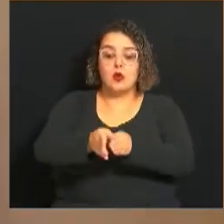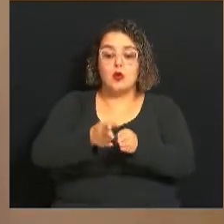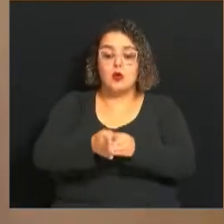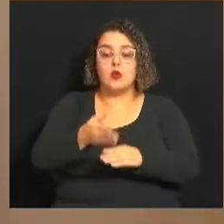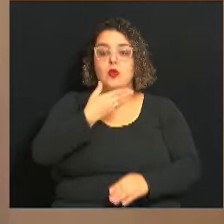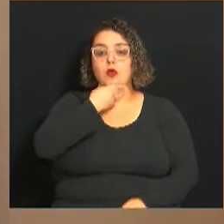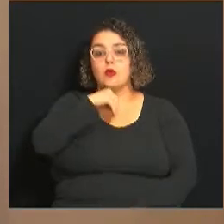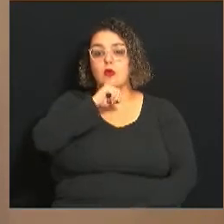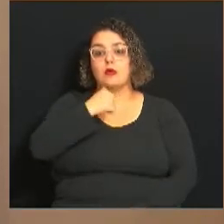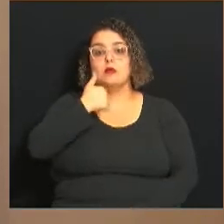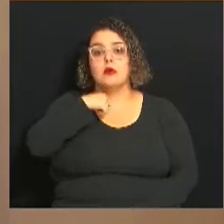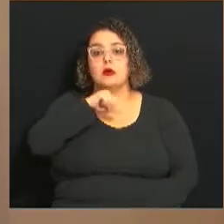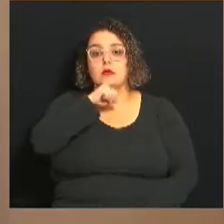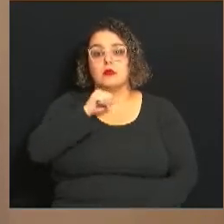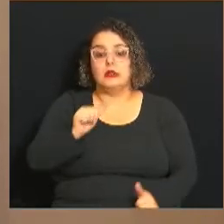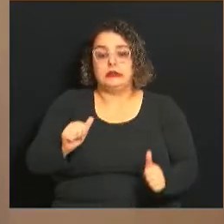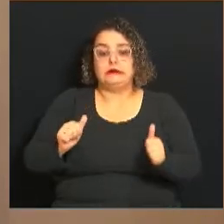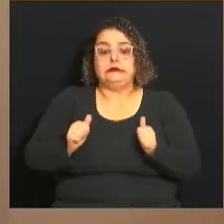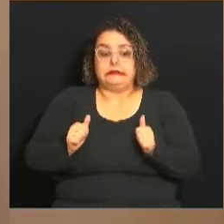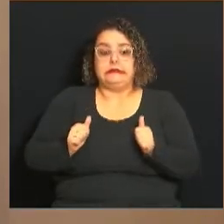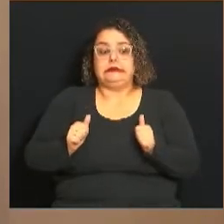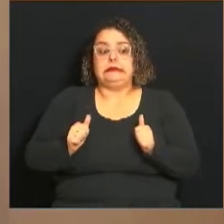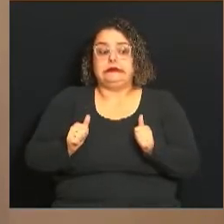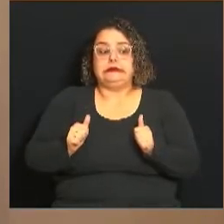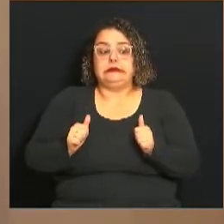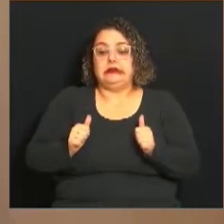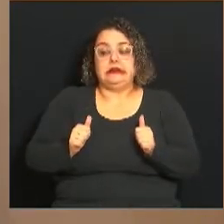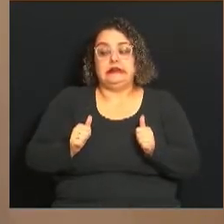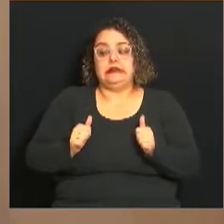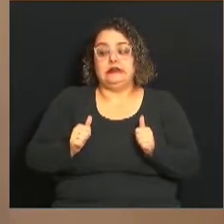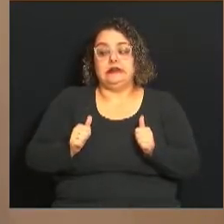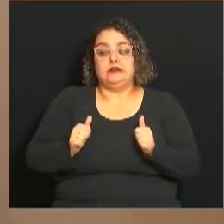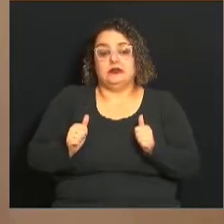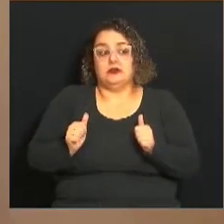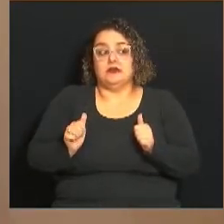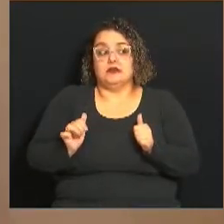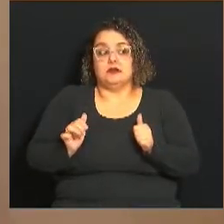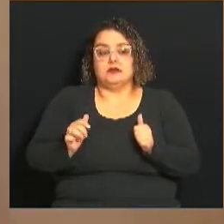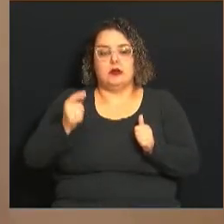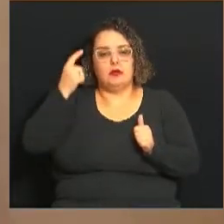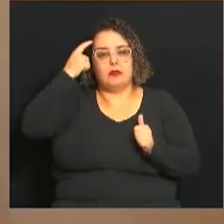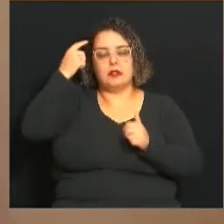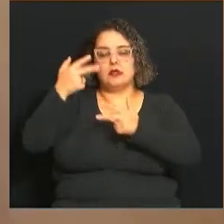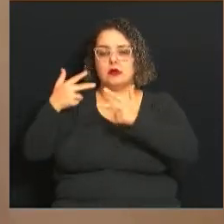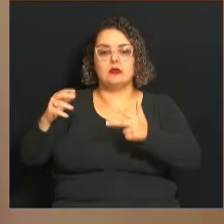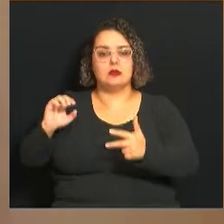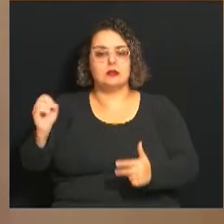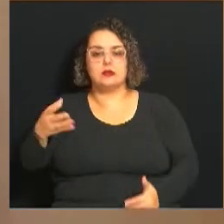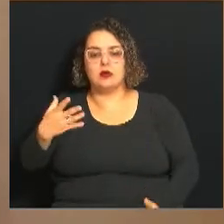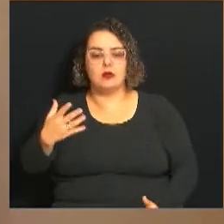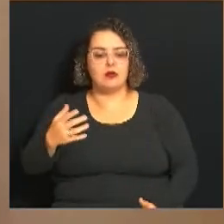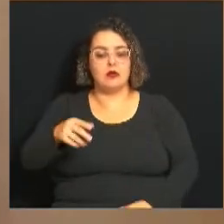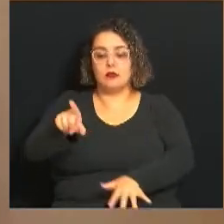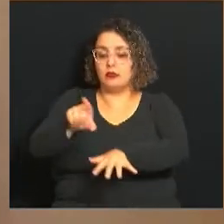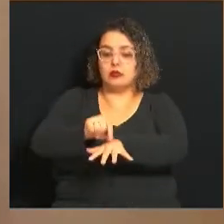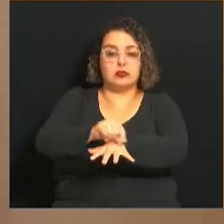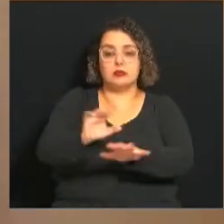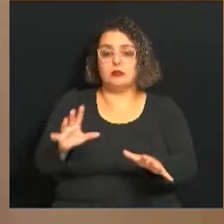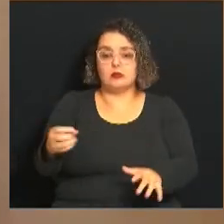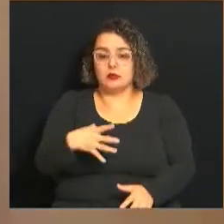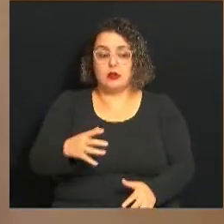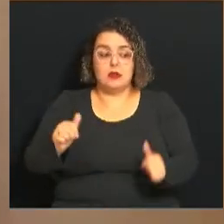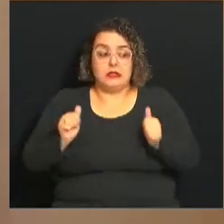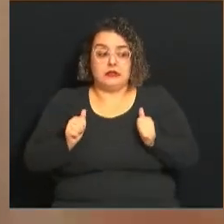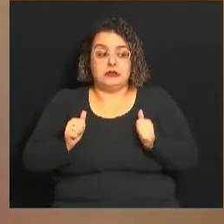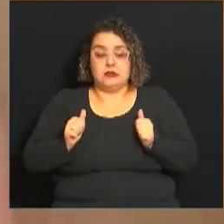paralisam. Então, não são sentimentos que nos fazem a pensar algo novo, a buscar um novo caminho. Eles normalmente nos paralisam. Eu fico ali